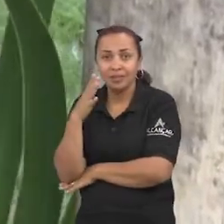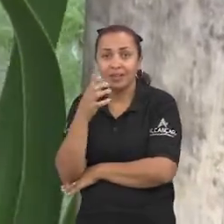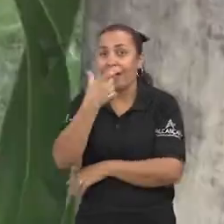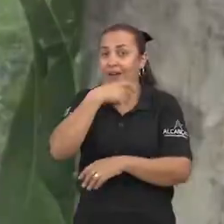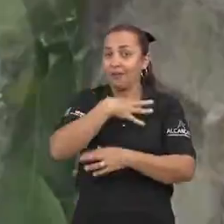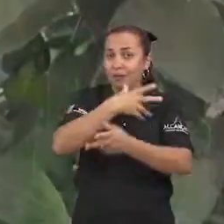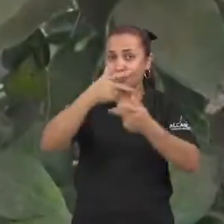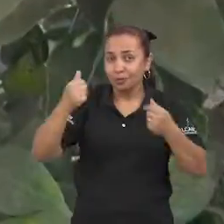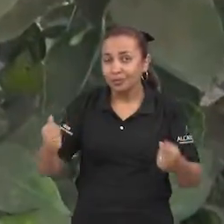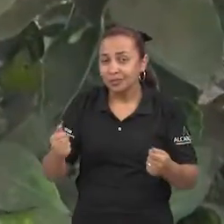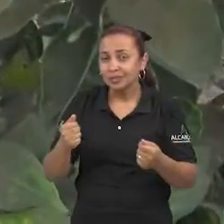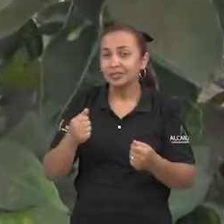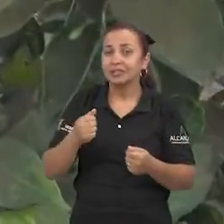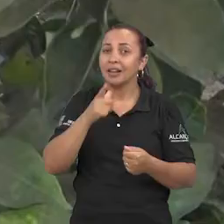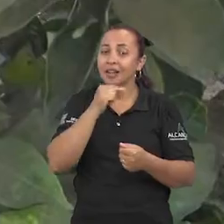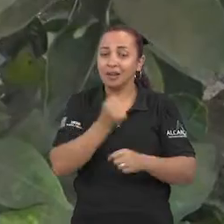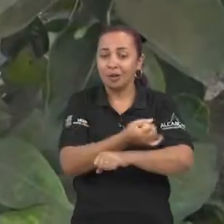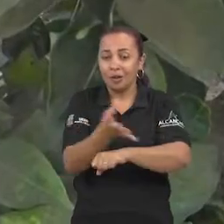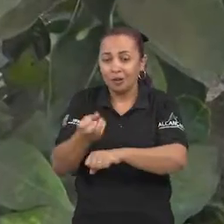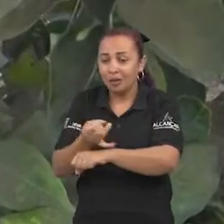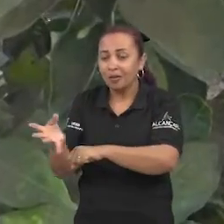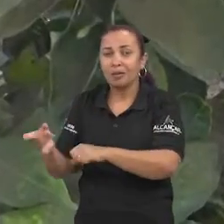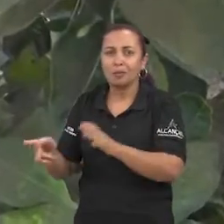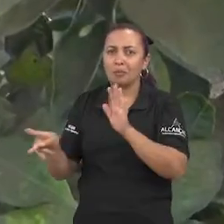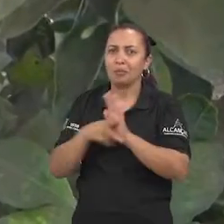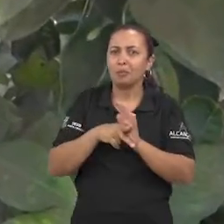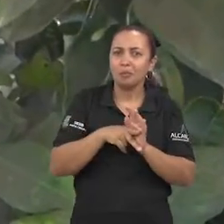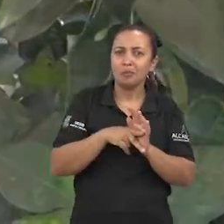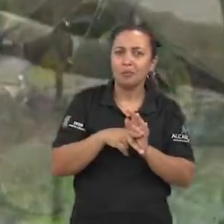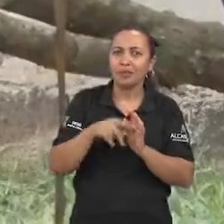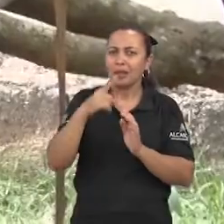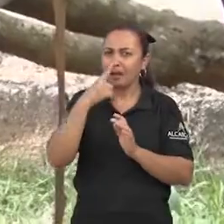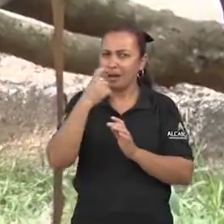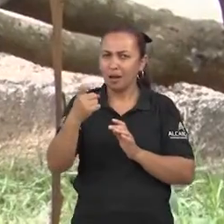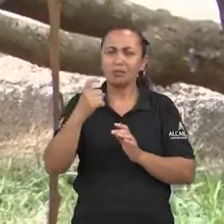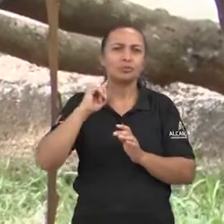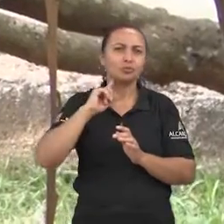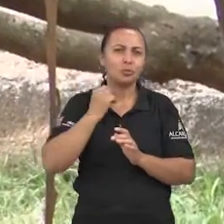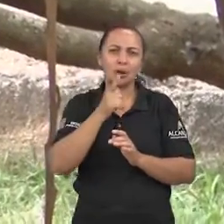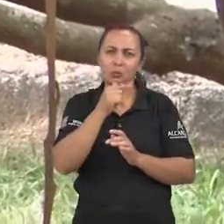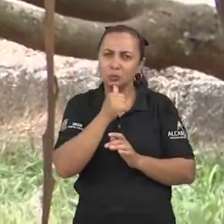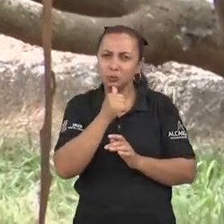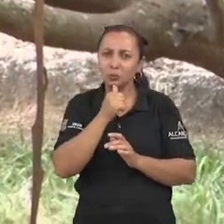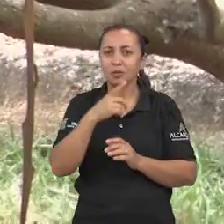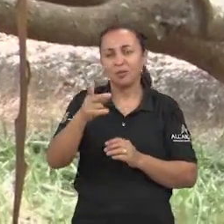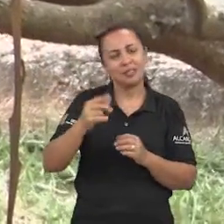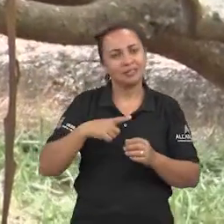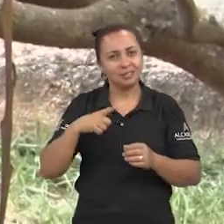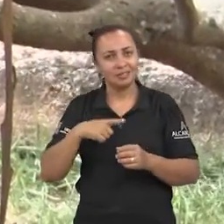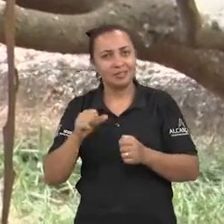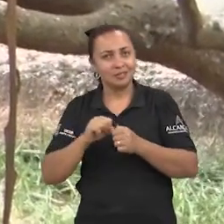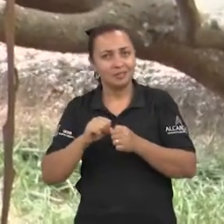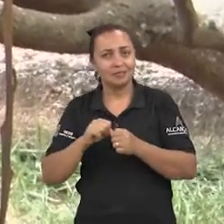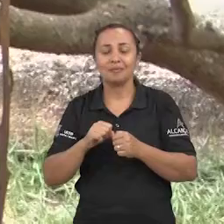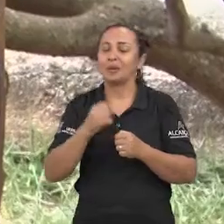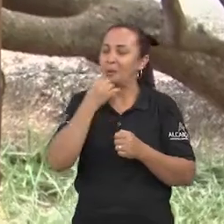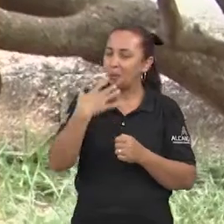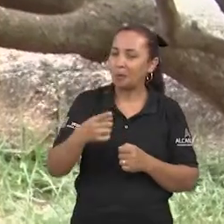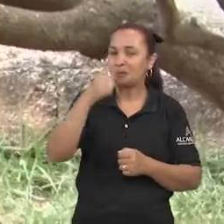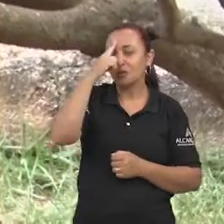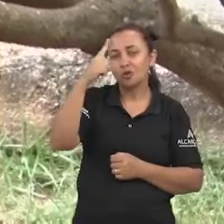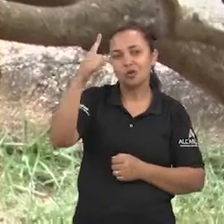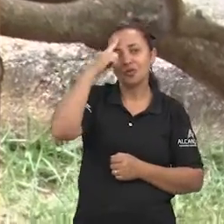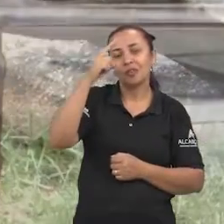frutíferas, entendeu? Irrigadas com o próprio esgoto que você gerou. Então isso é um benefício